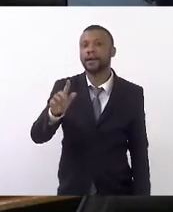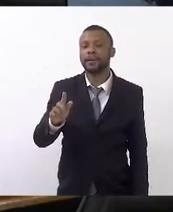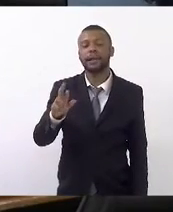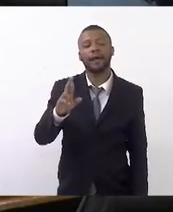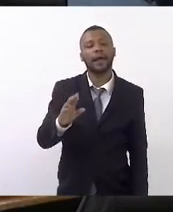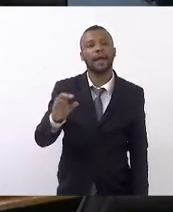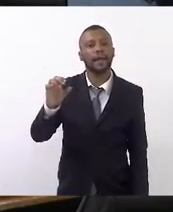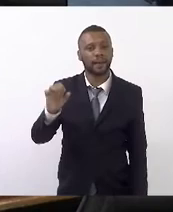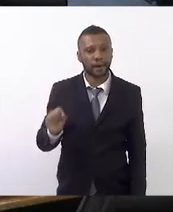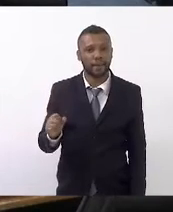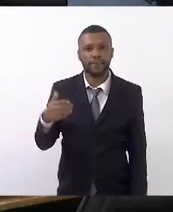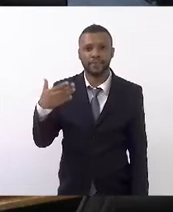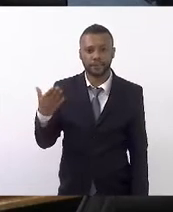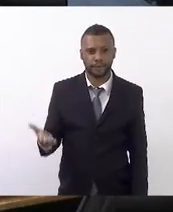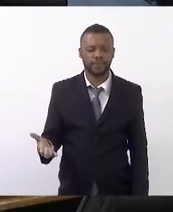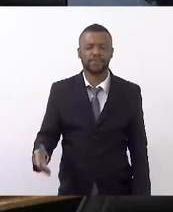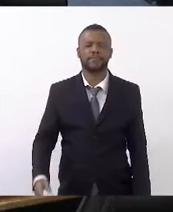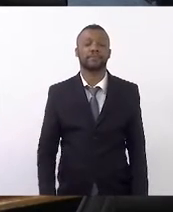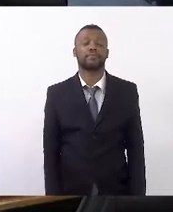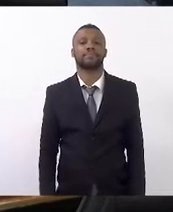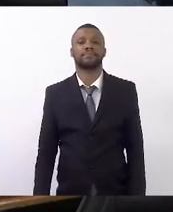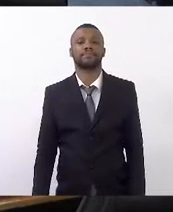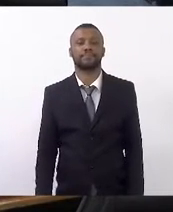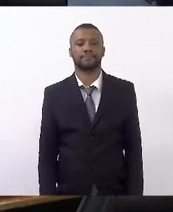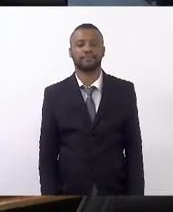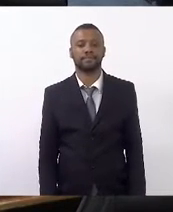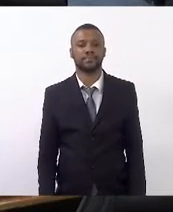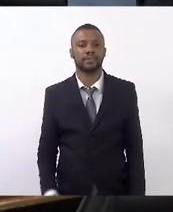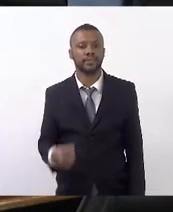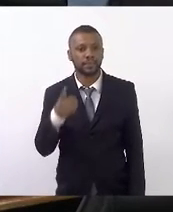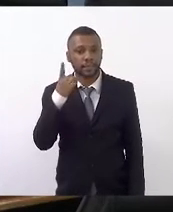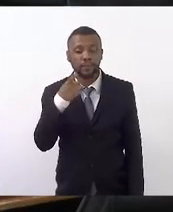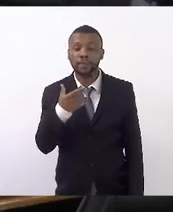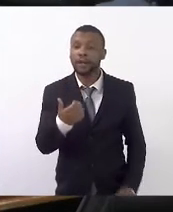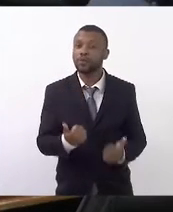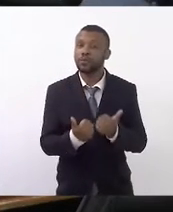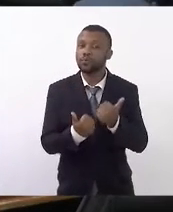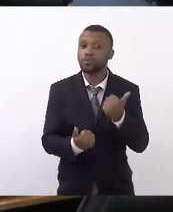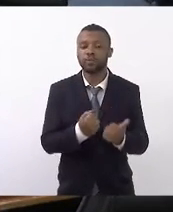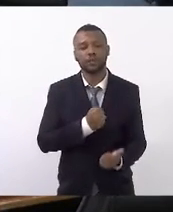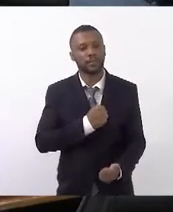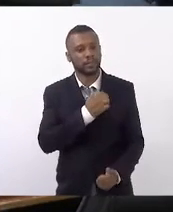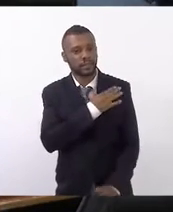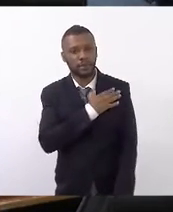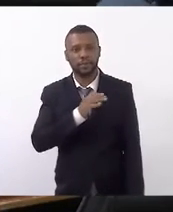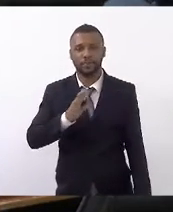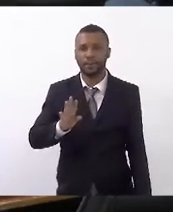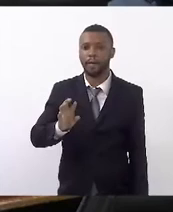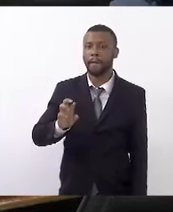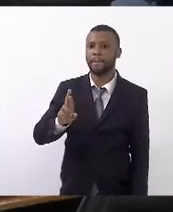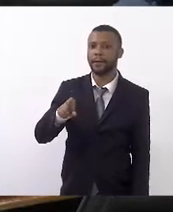Deputado Rosenberg Reis. Deputado Subtenente Bernardo.